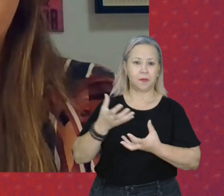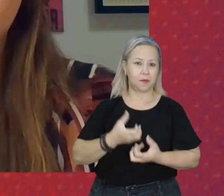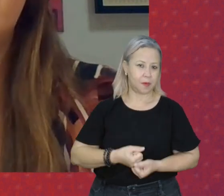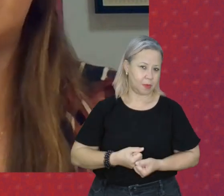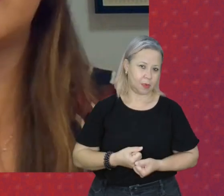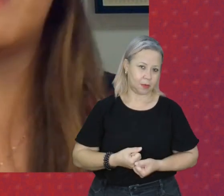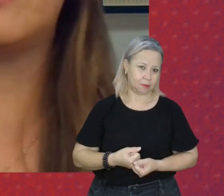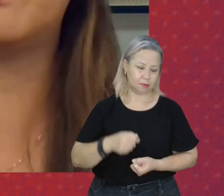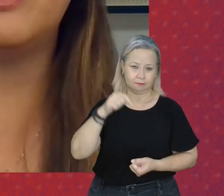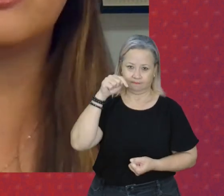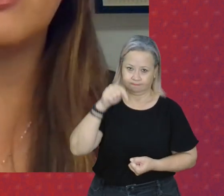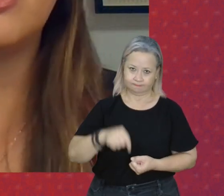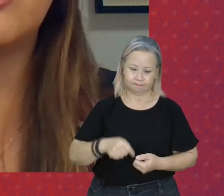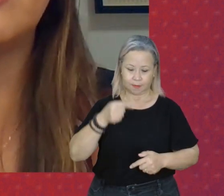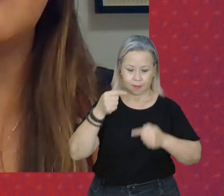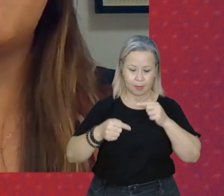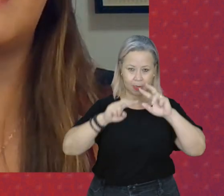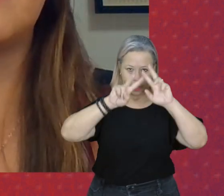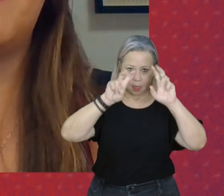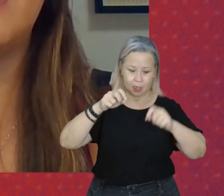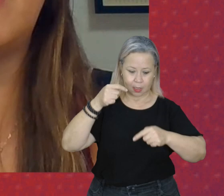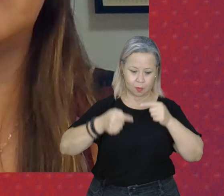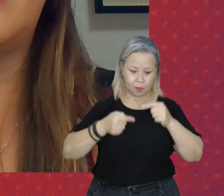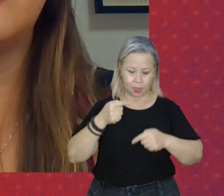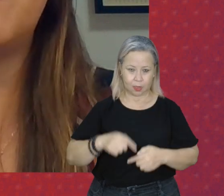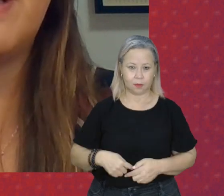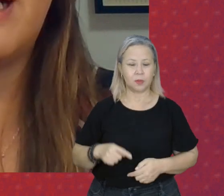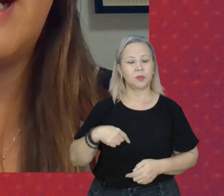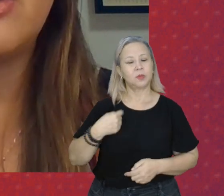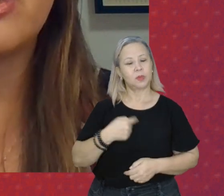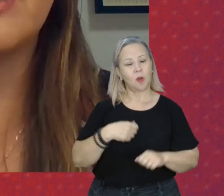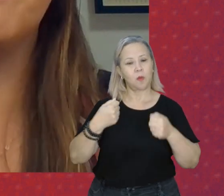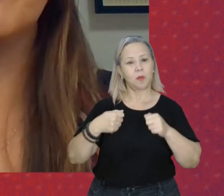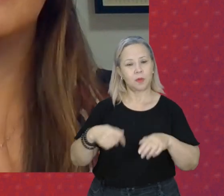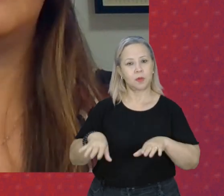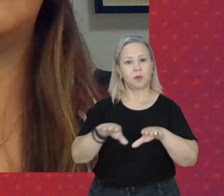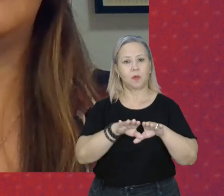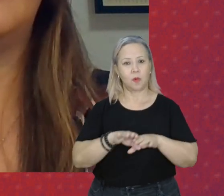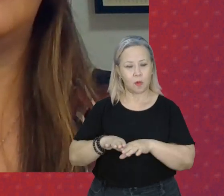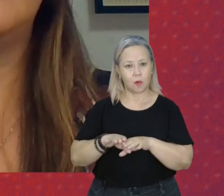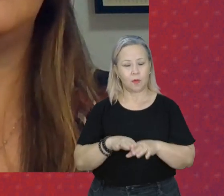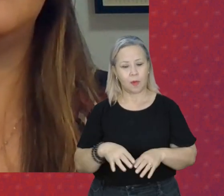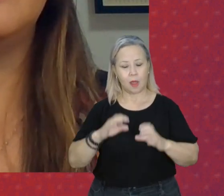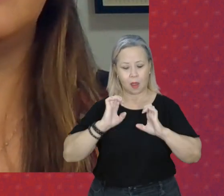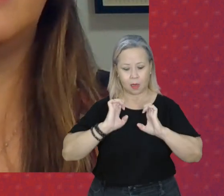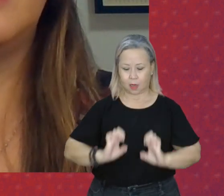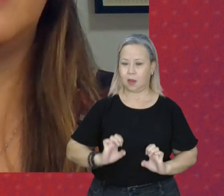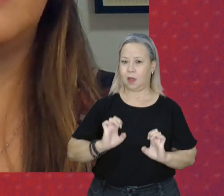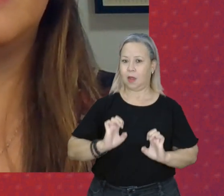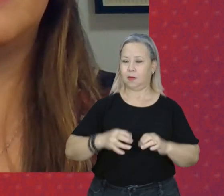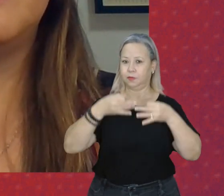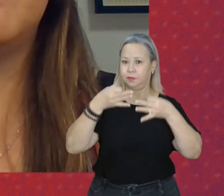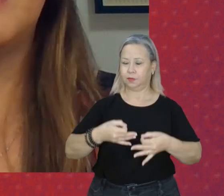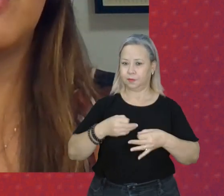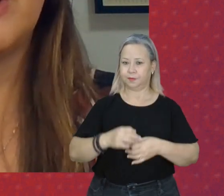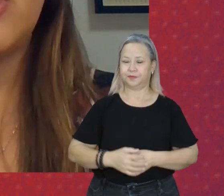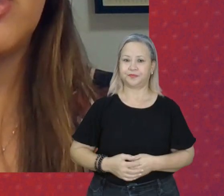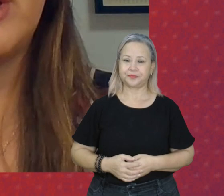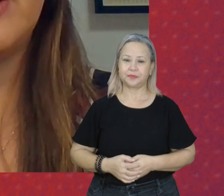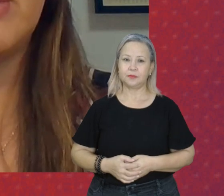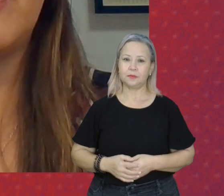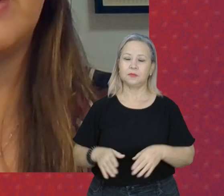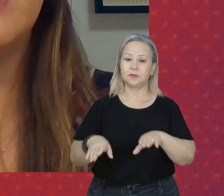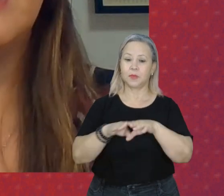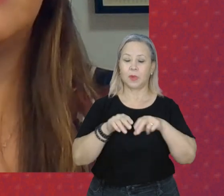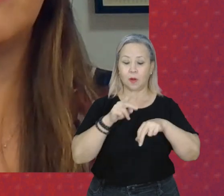político. No espectro político, a gente preza pela igualdade, pela ética e pela igualdade